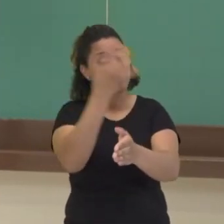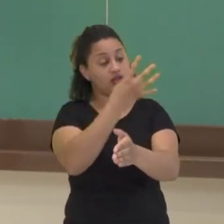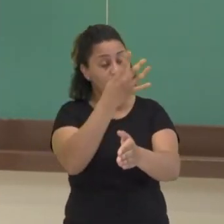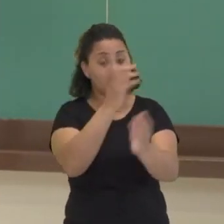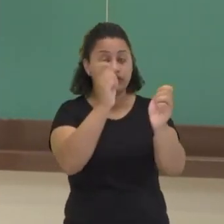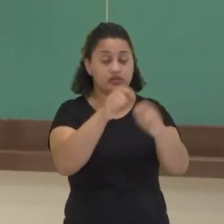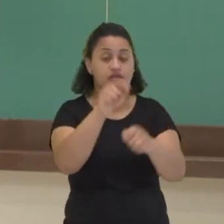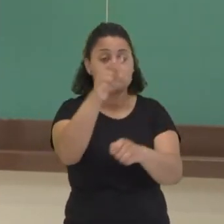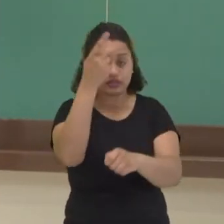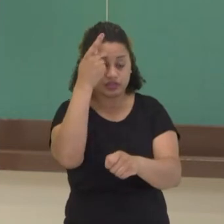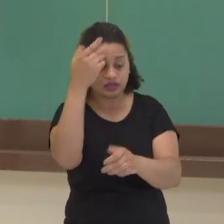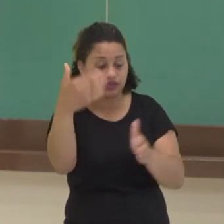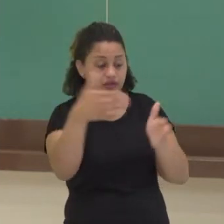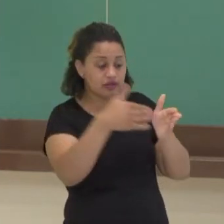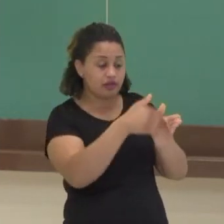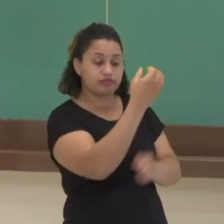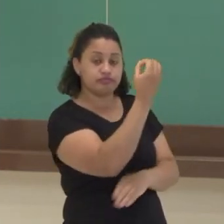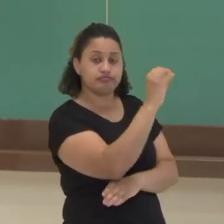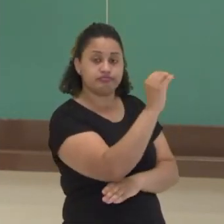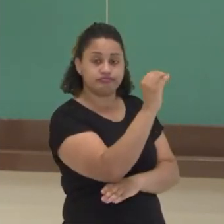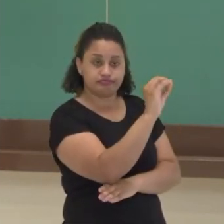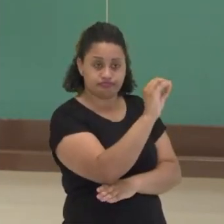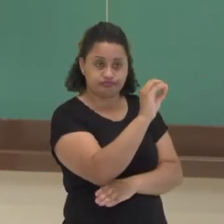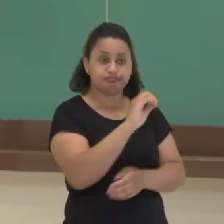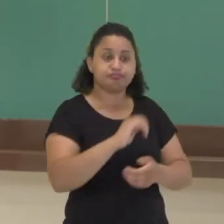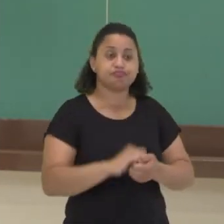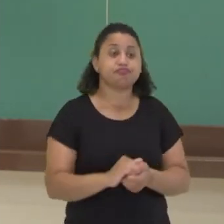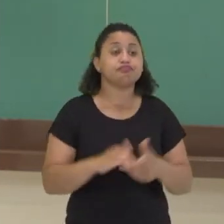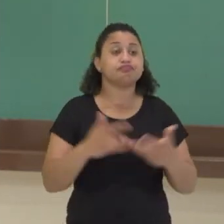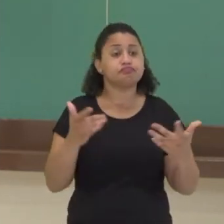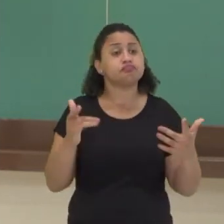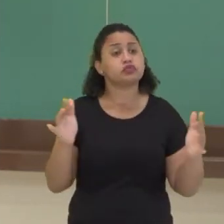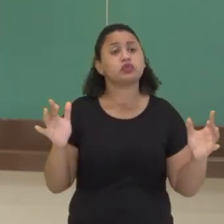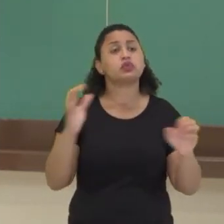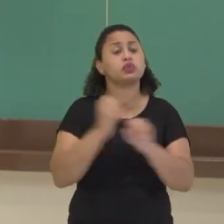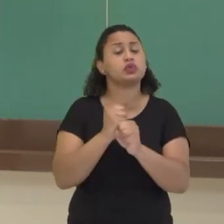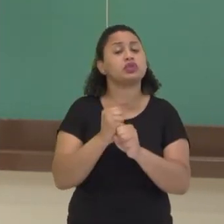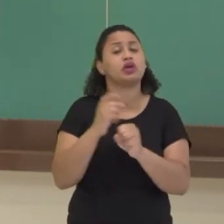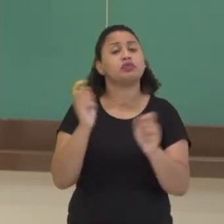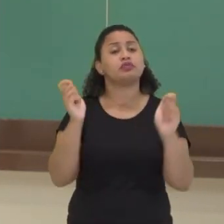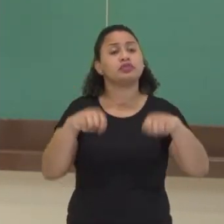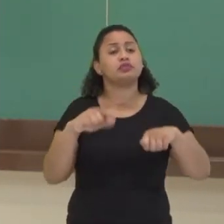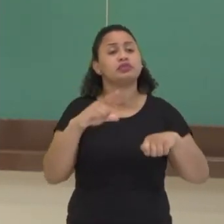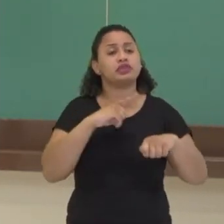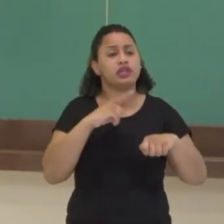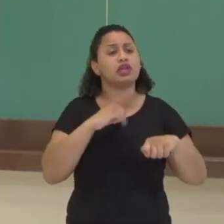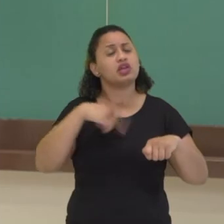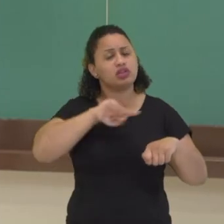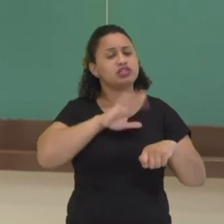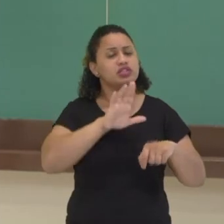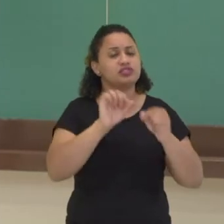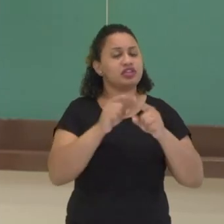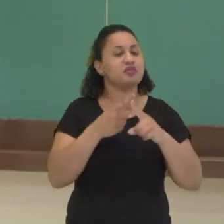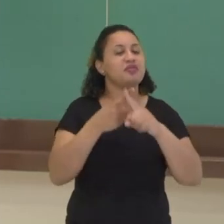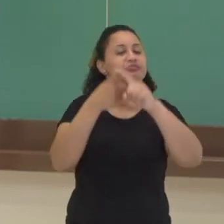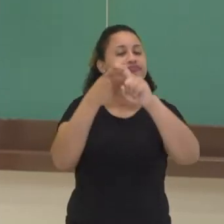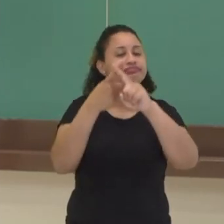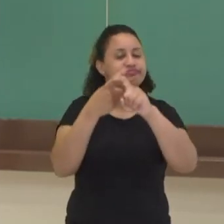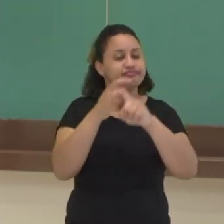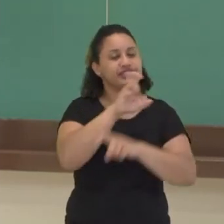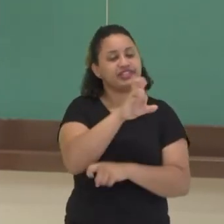princípio multiplicativo. Tá? Então, aqui, dentro dos esquemas que eu observei, eu coloquei as